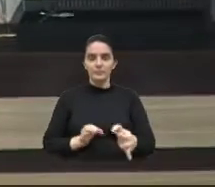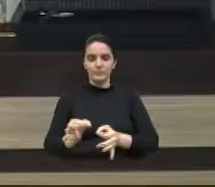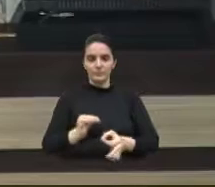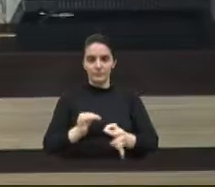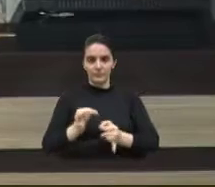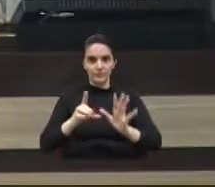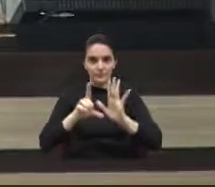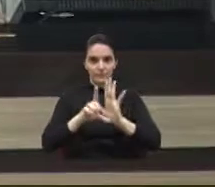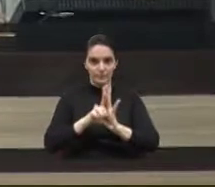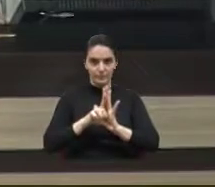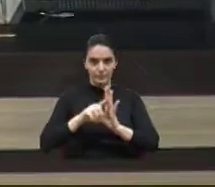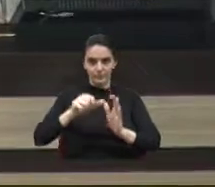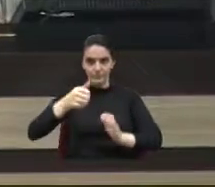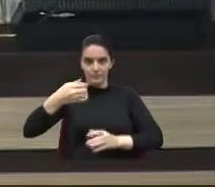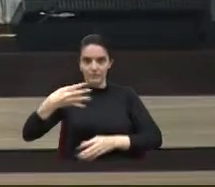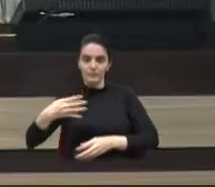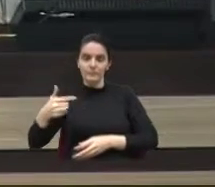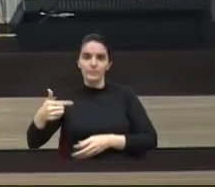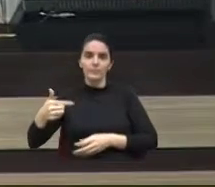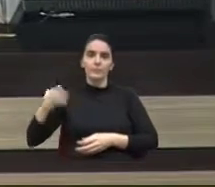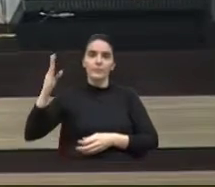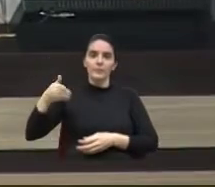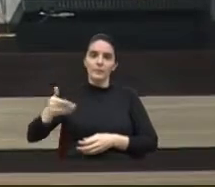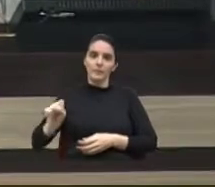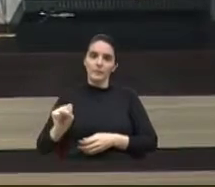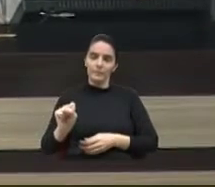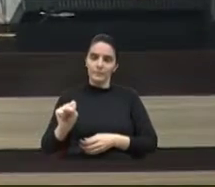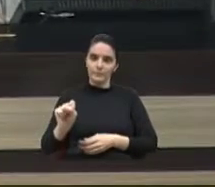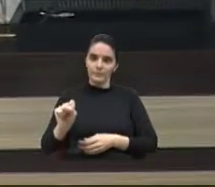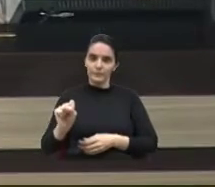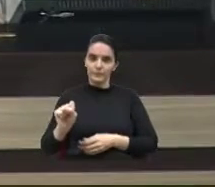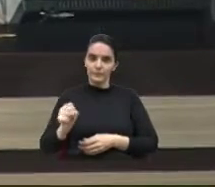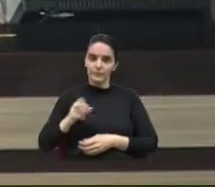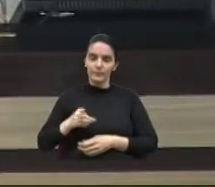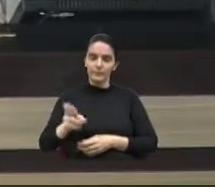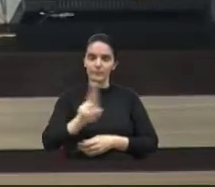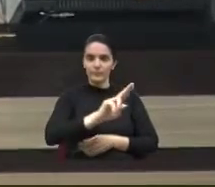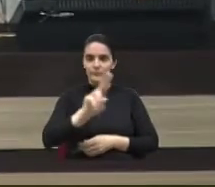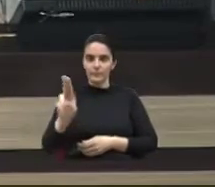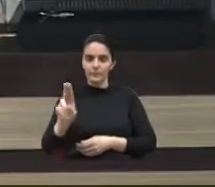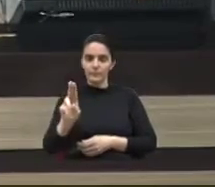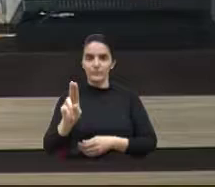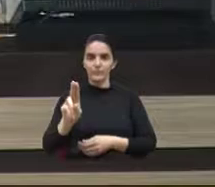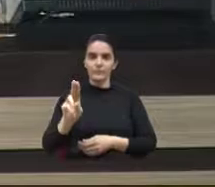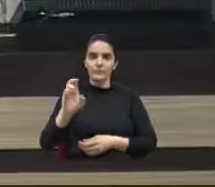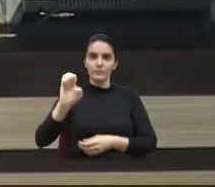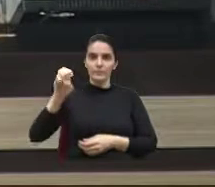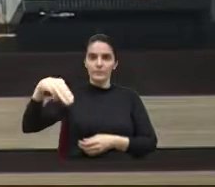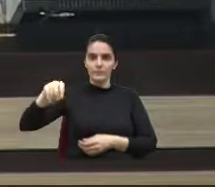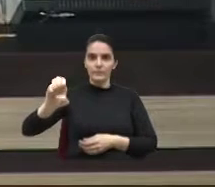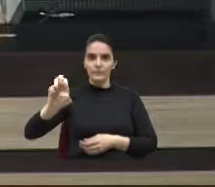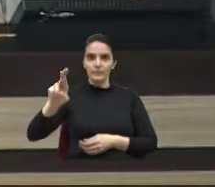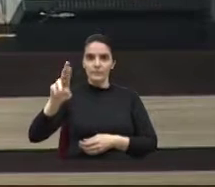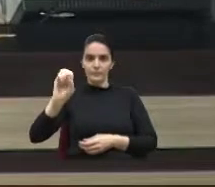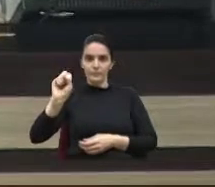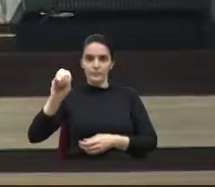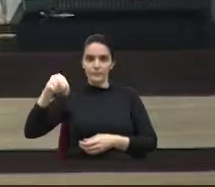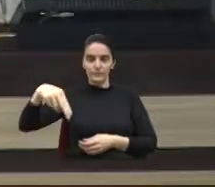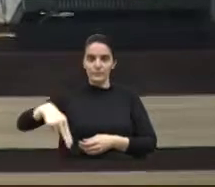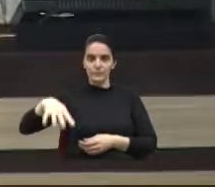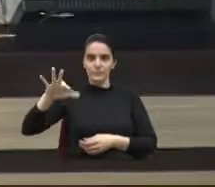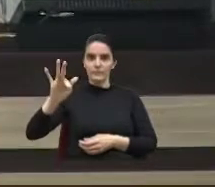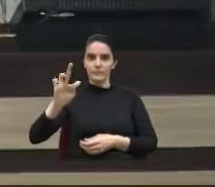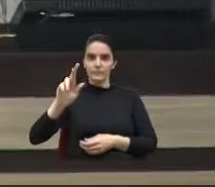Projeto de lei número 142 de 2018, que perpetua o nome do Emerson Aparecido Francisco na